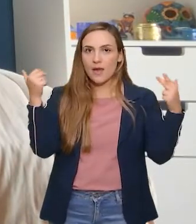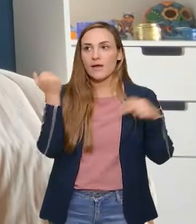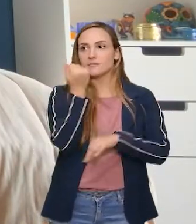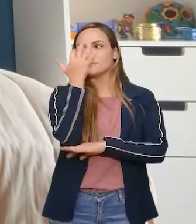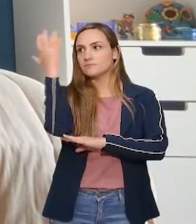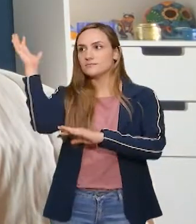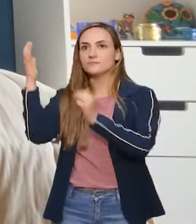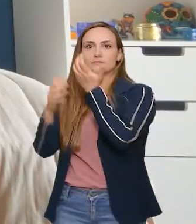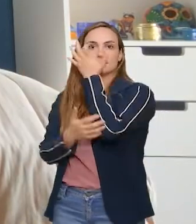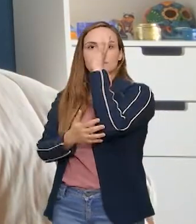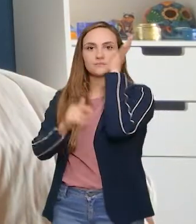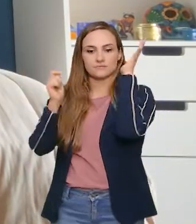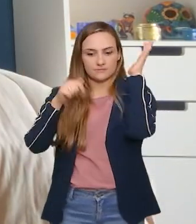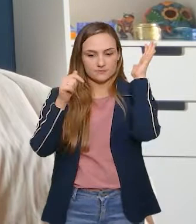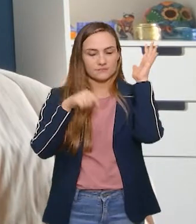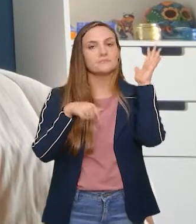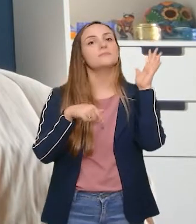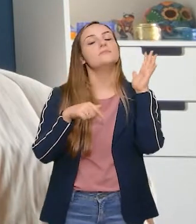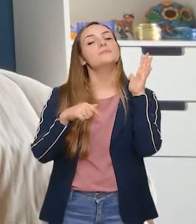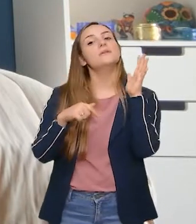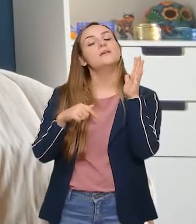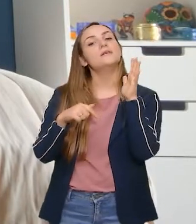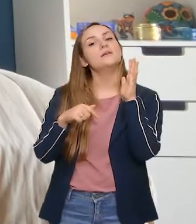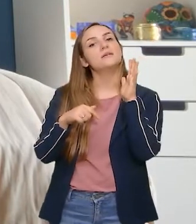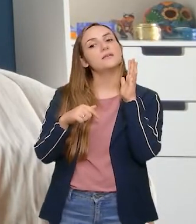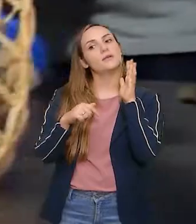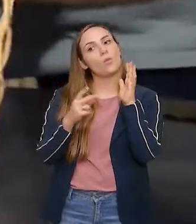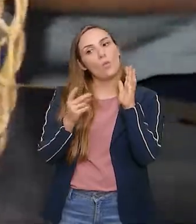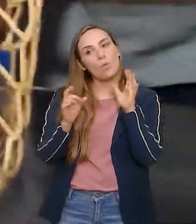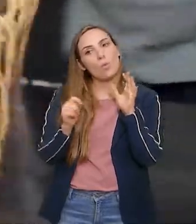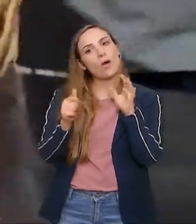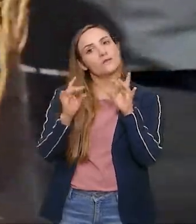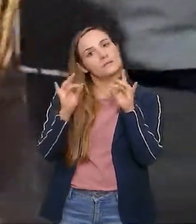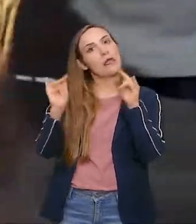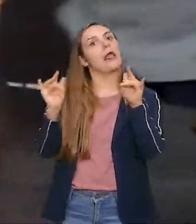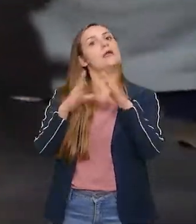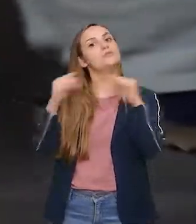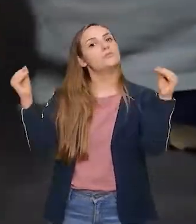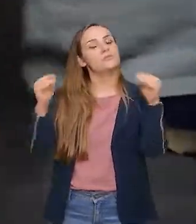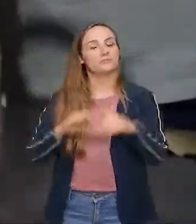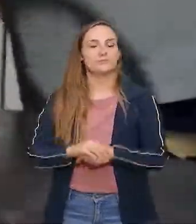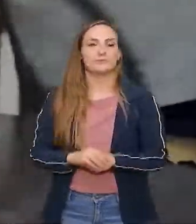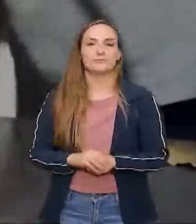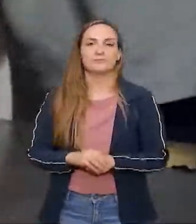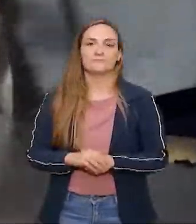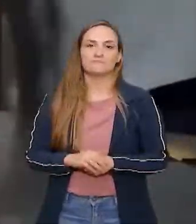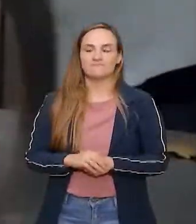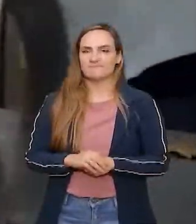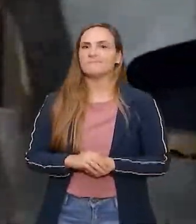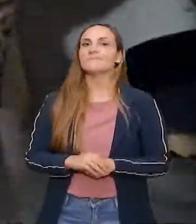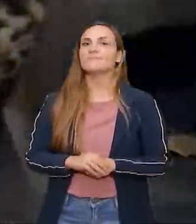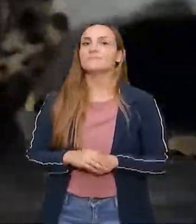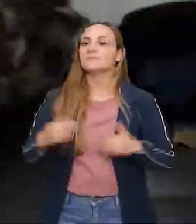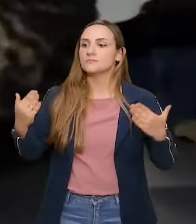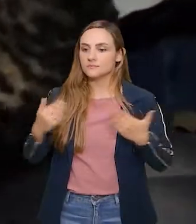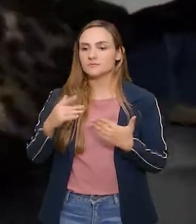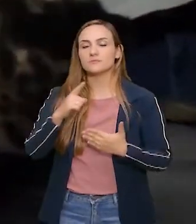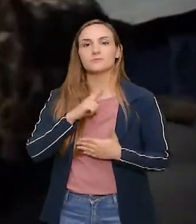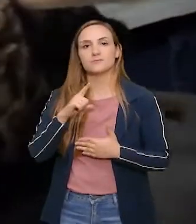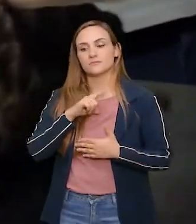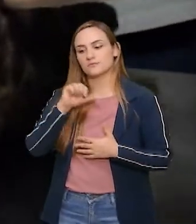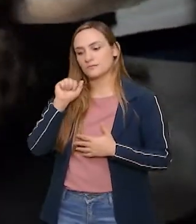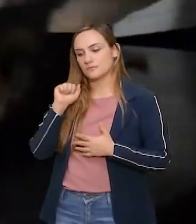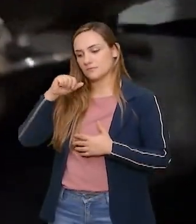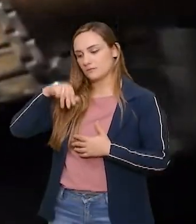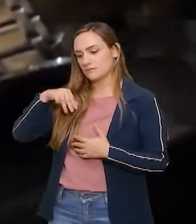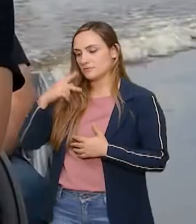para animais que são ameaçados de extinção. O trabalho cresceu e junto veio outro braço do projeto, o